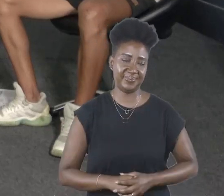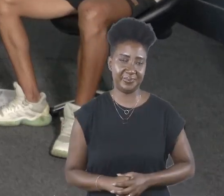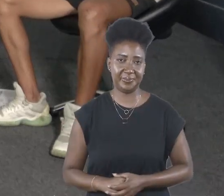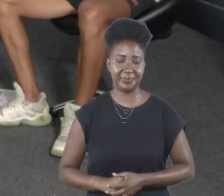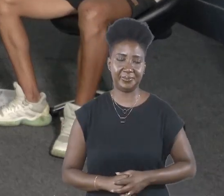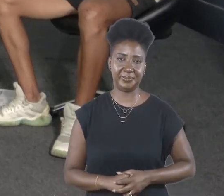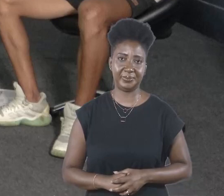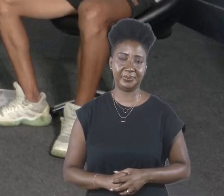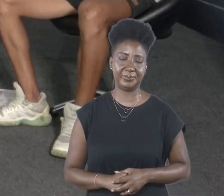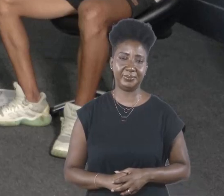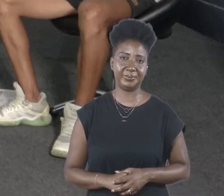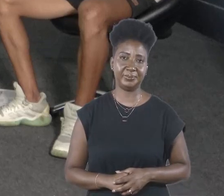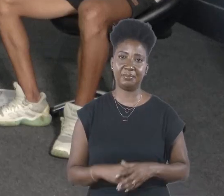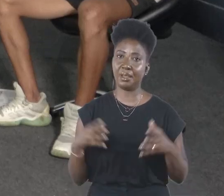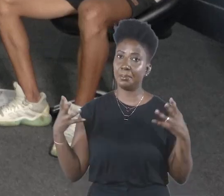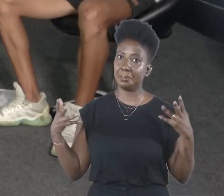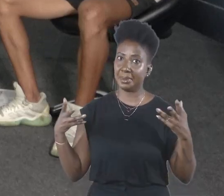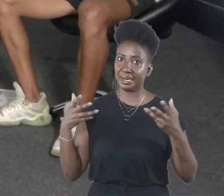nossas identidades.